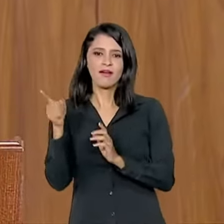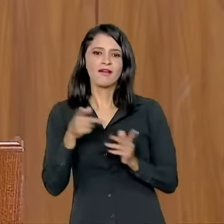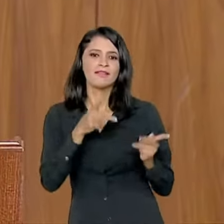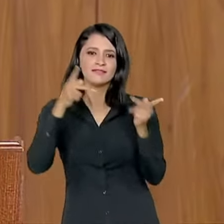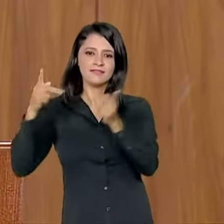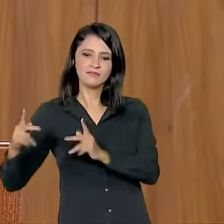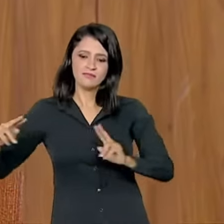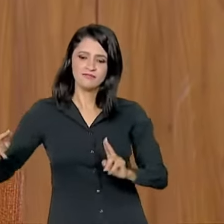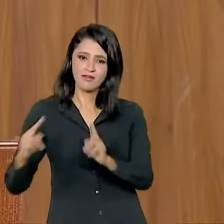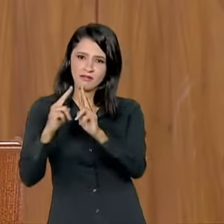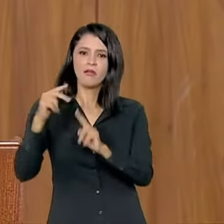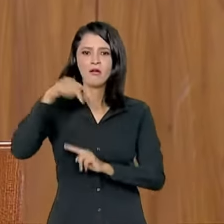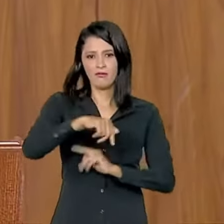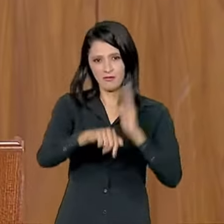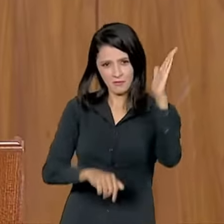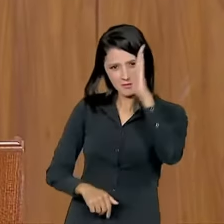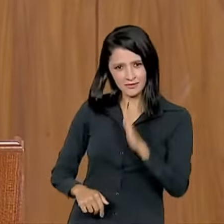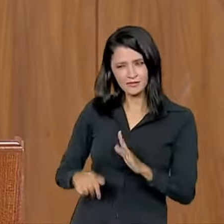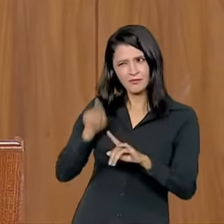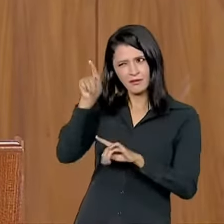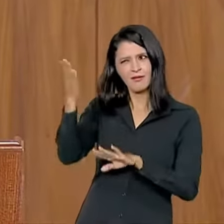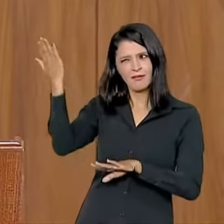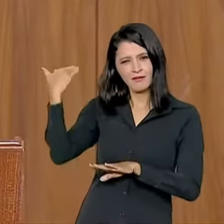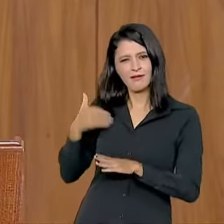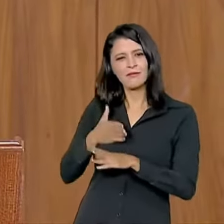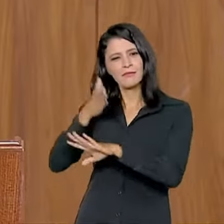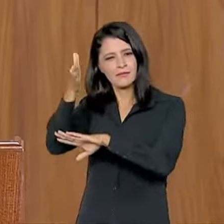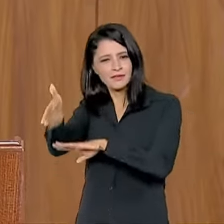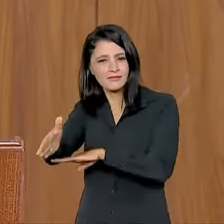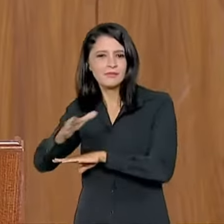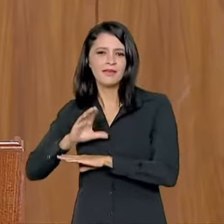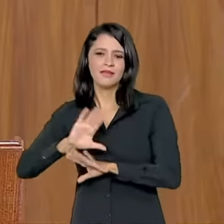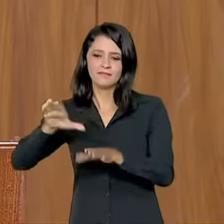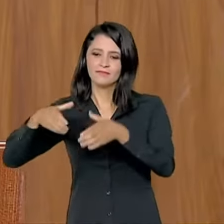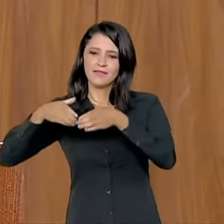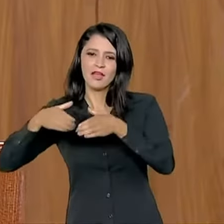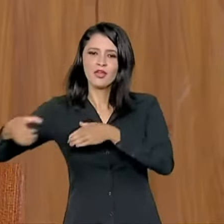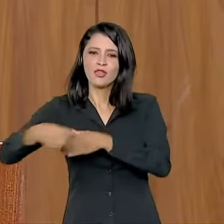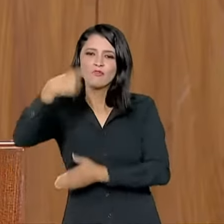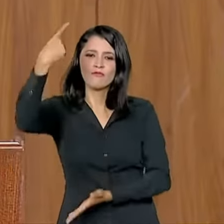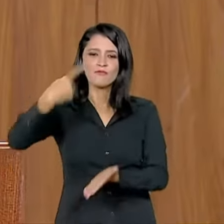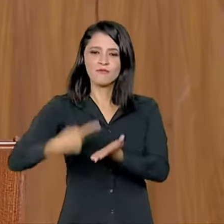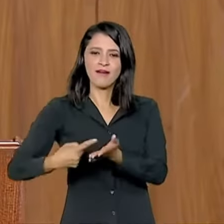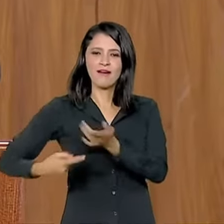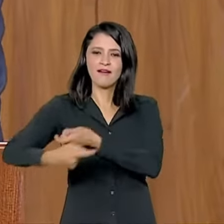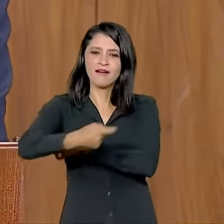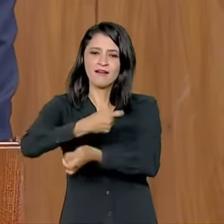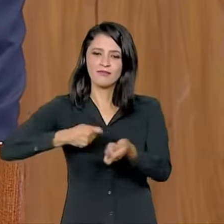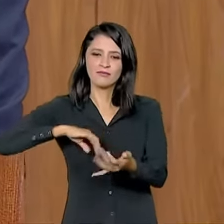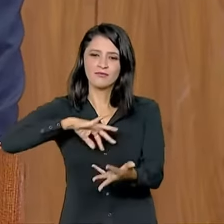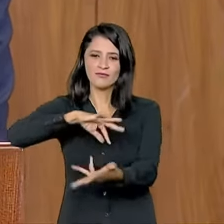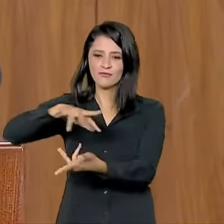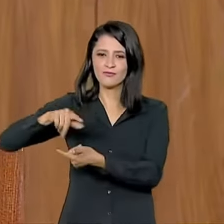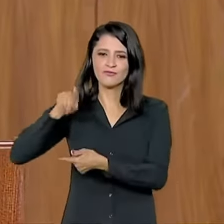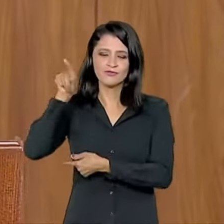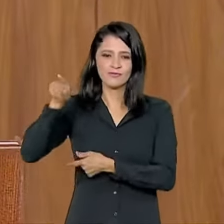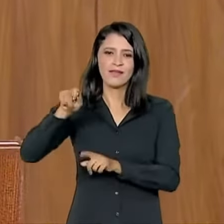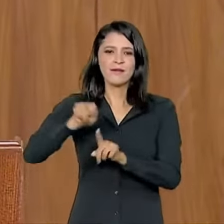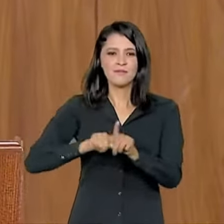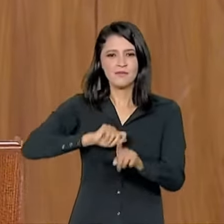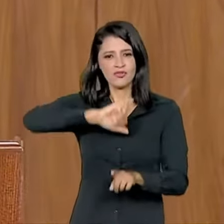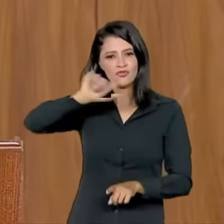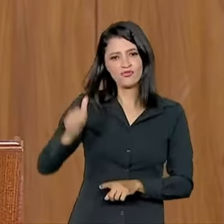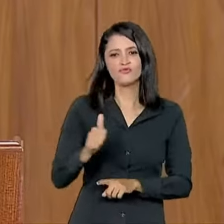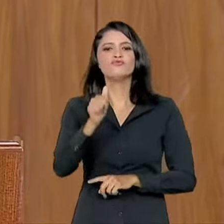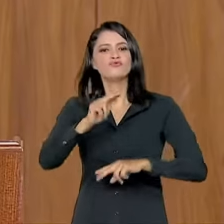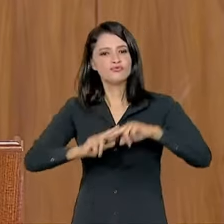em Paris quando participei da cúpula para um novo Pacto Financeiro Global em junho